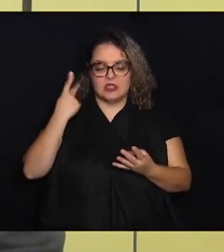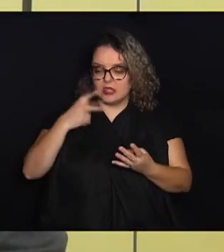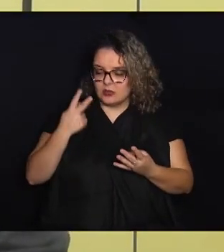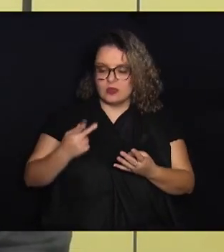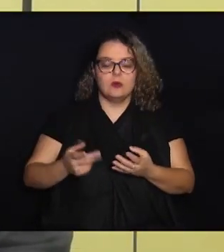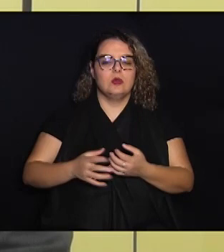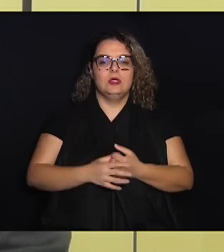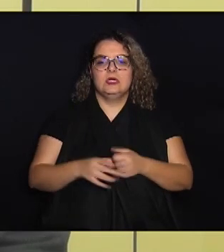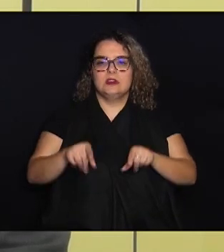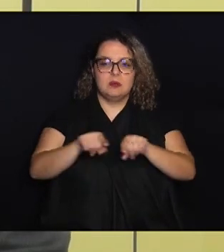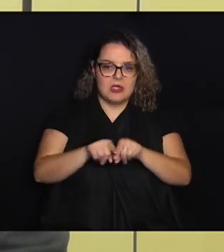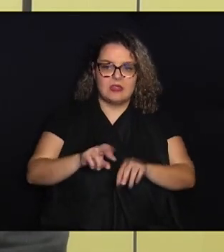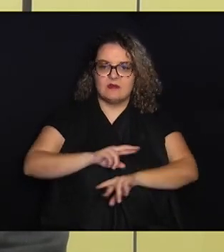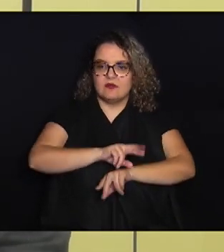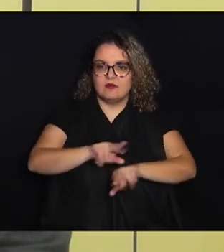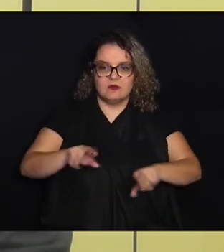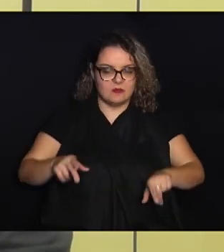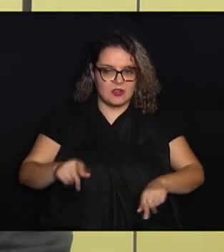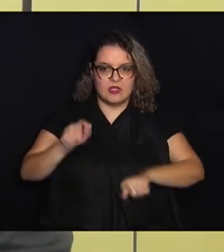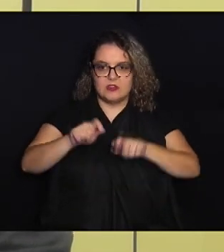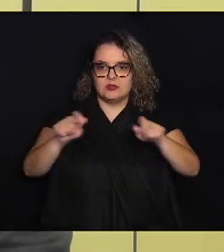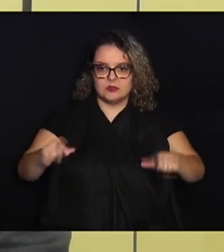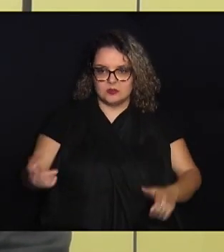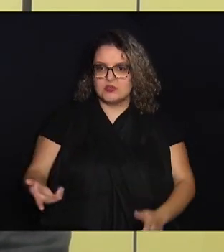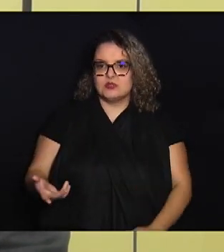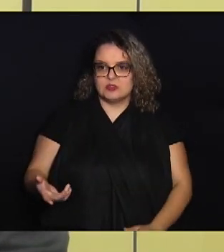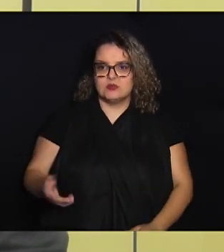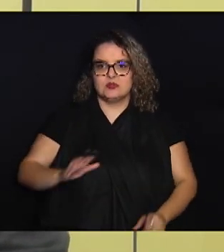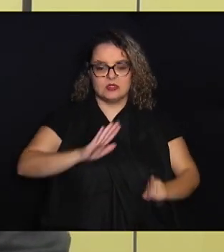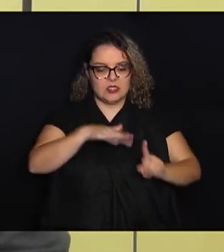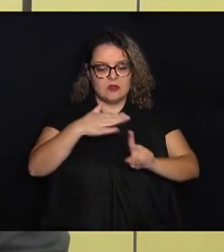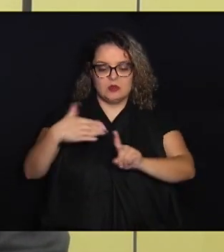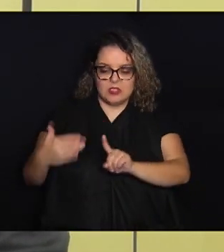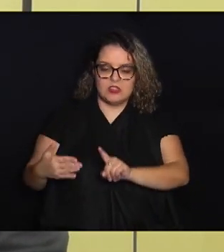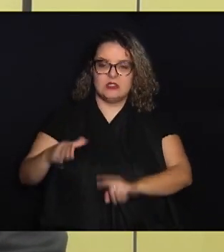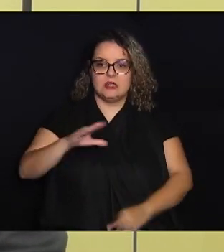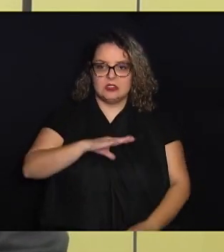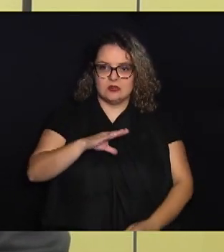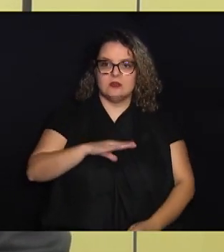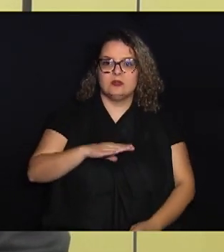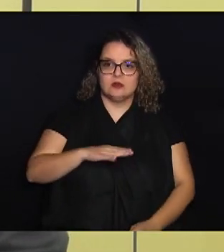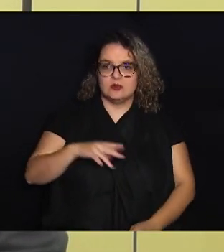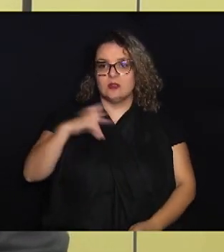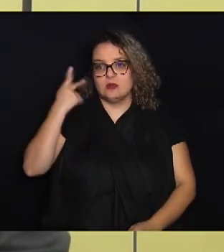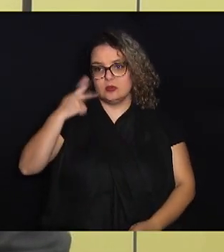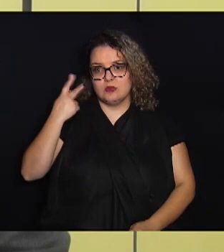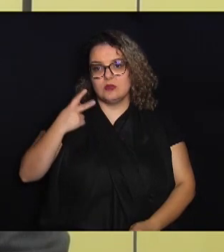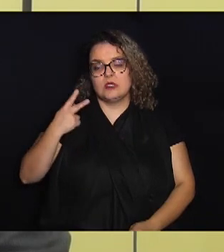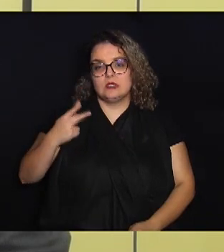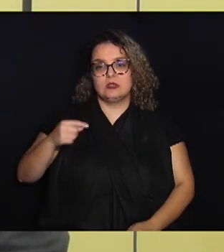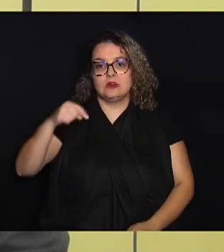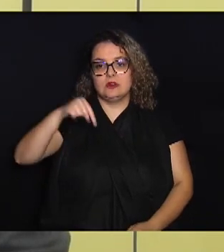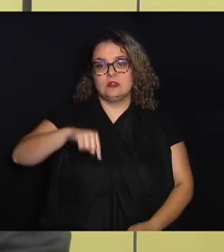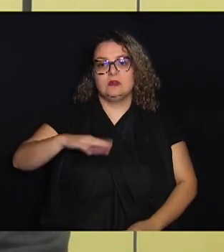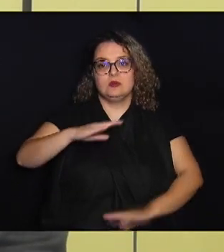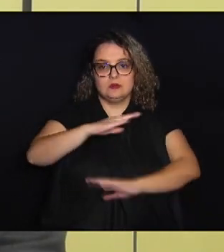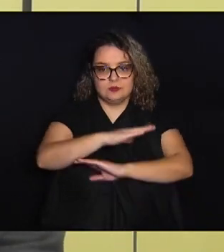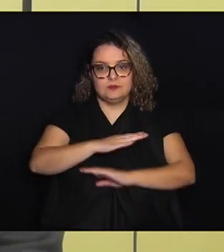gente tem vários nomes aí que vão sendo homenageados na cidade, que foram vereadores, que passaram aqui pela